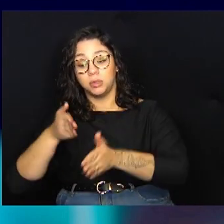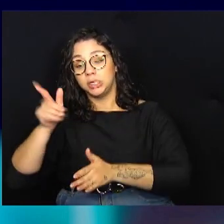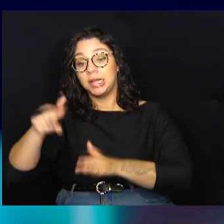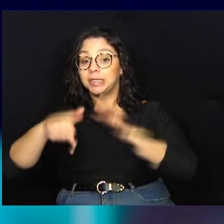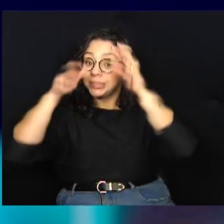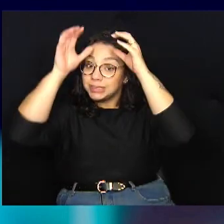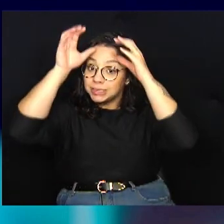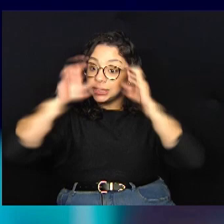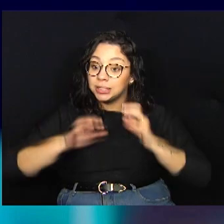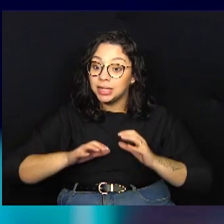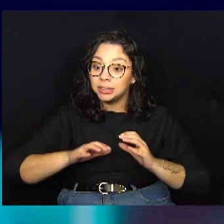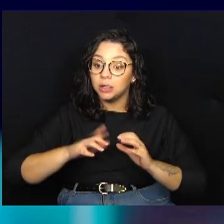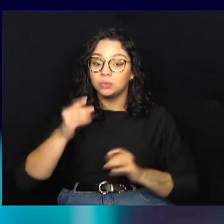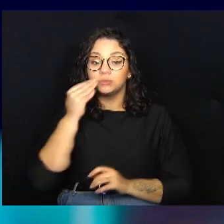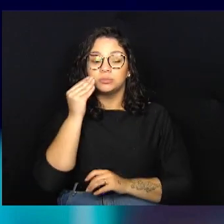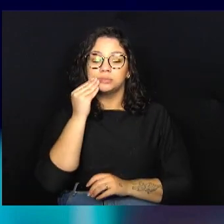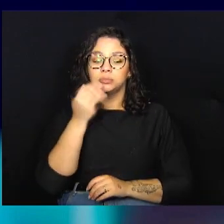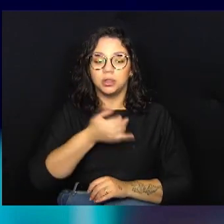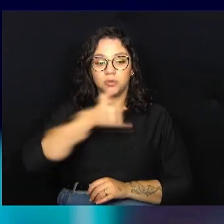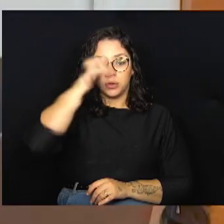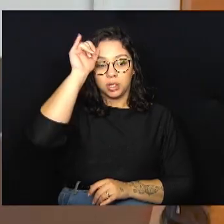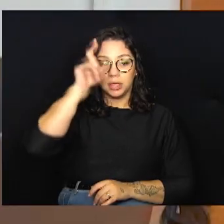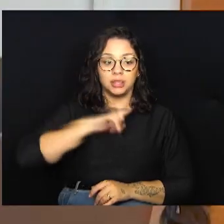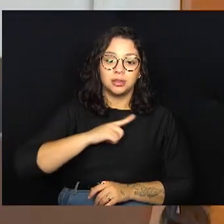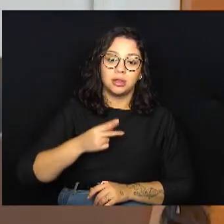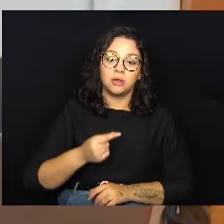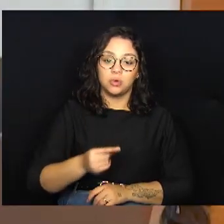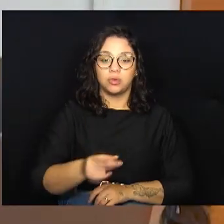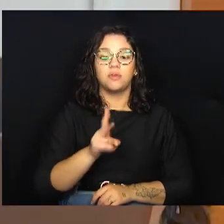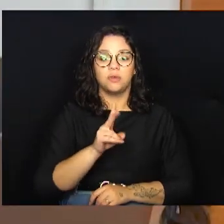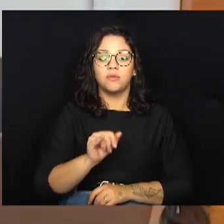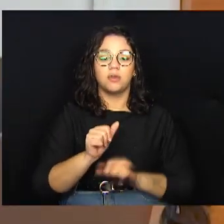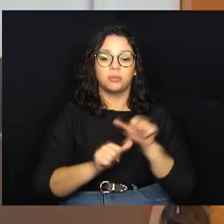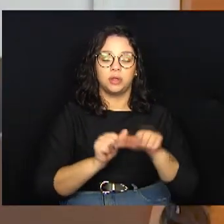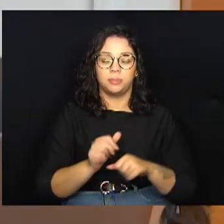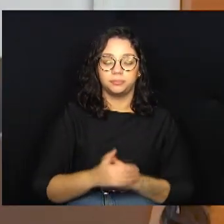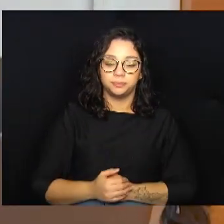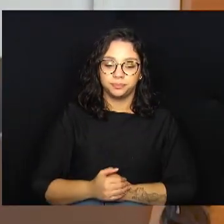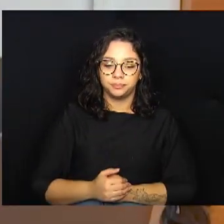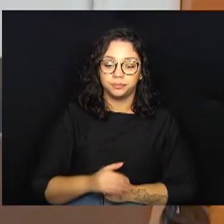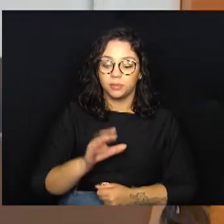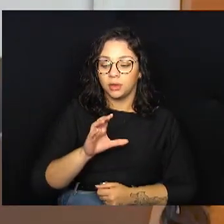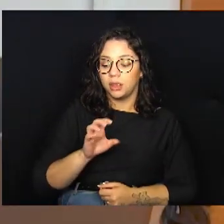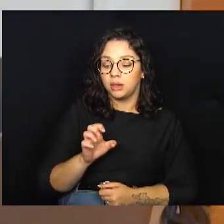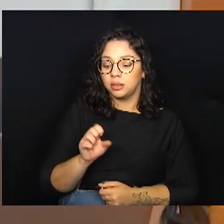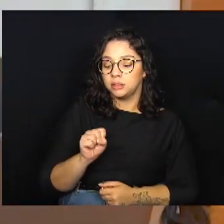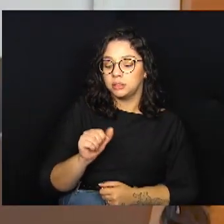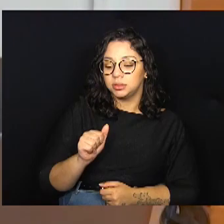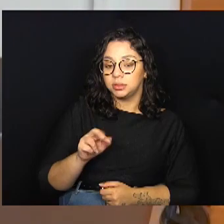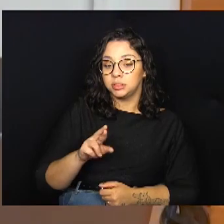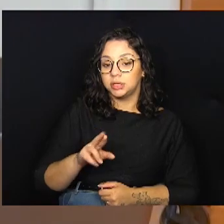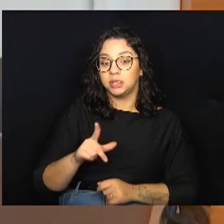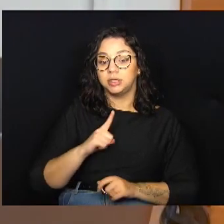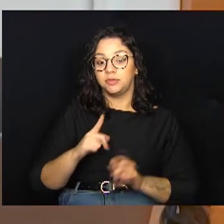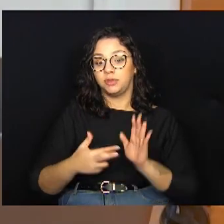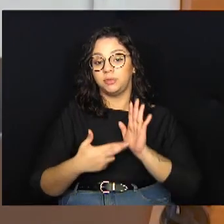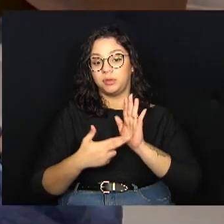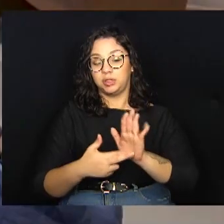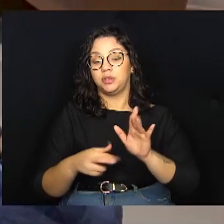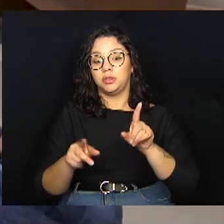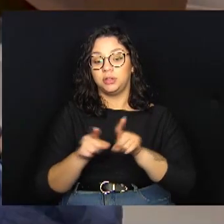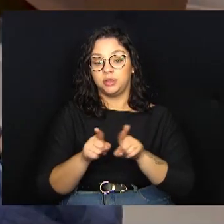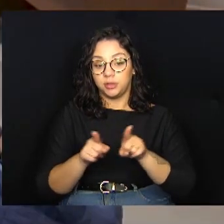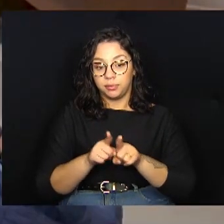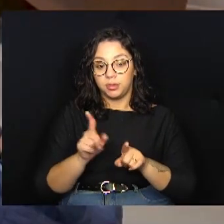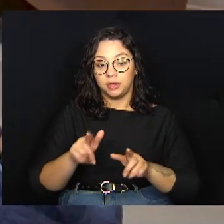cidadãos, tentando evitar que isso se prolongue, vai. Sérgio Lerrer, representante dos senhores, também participou da promoção